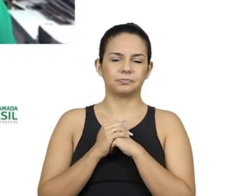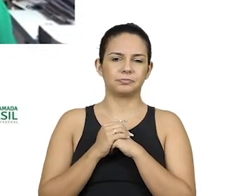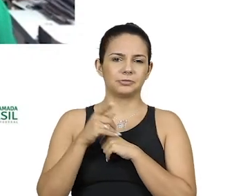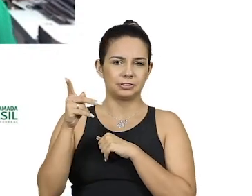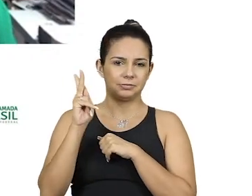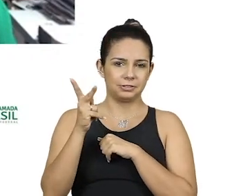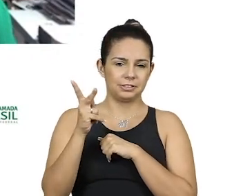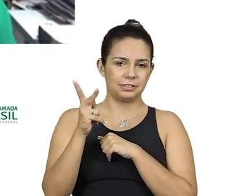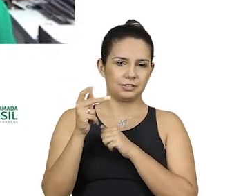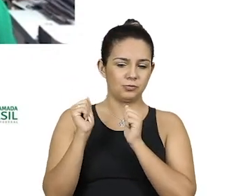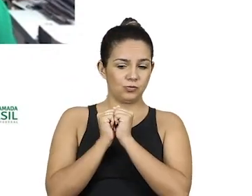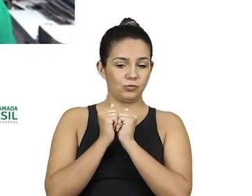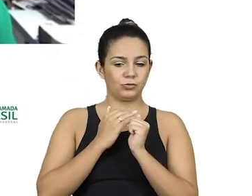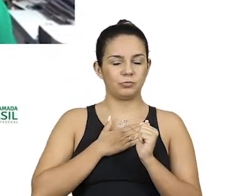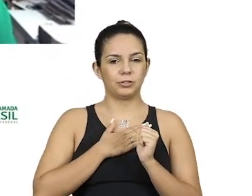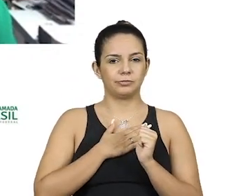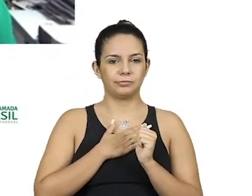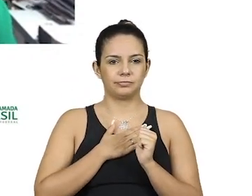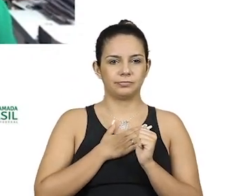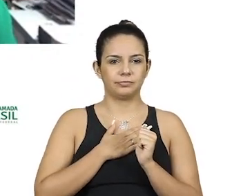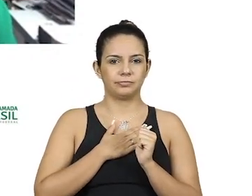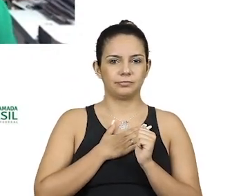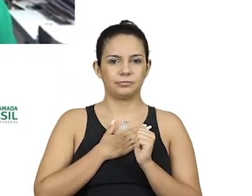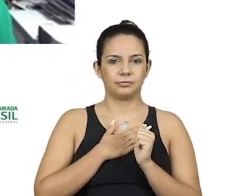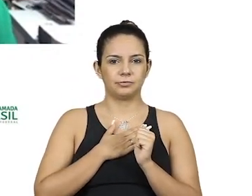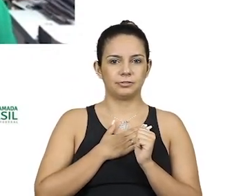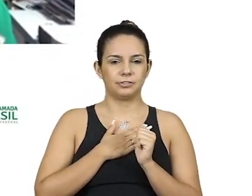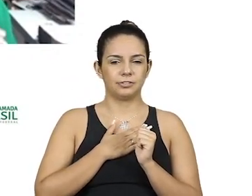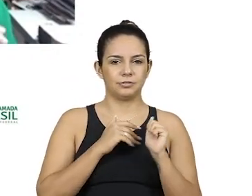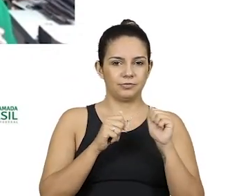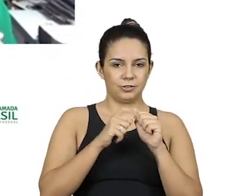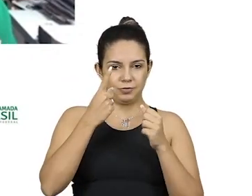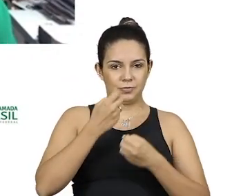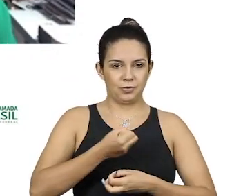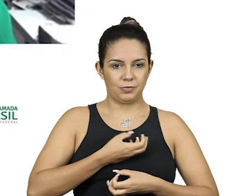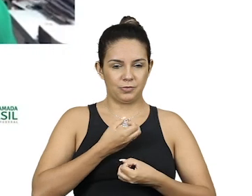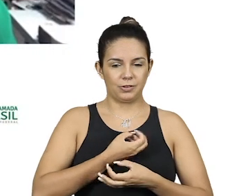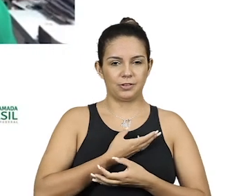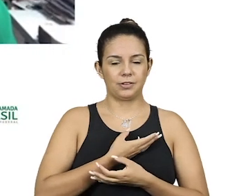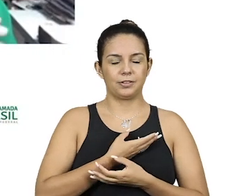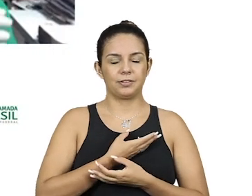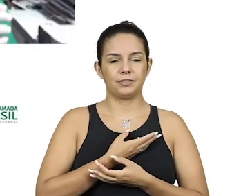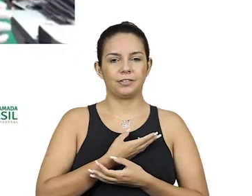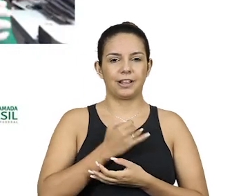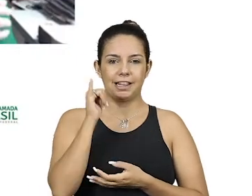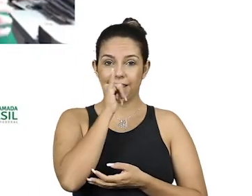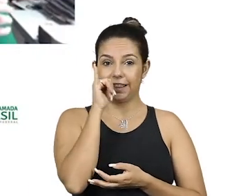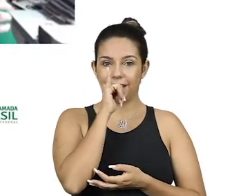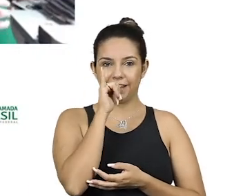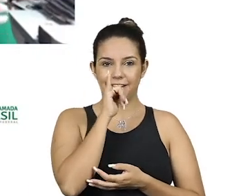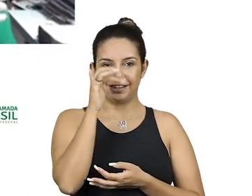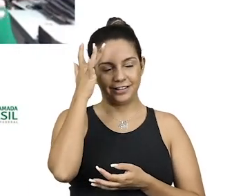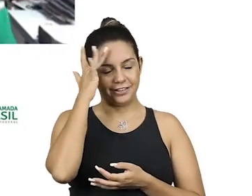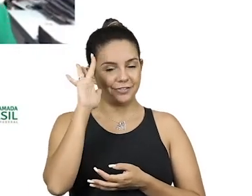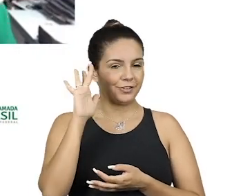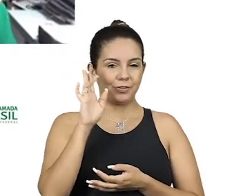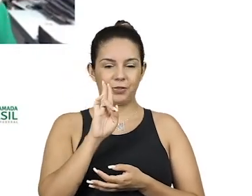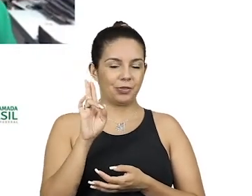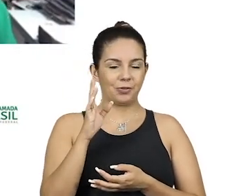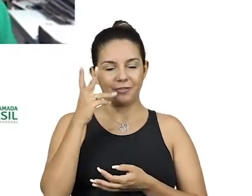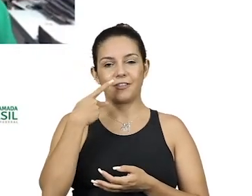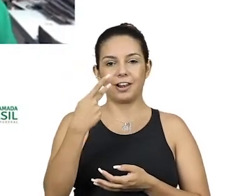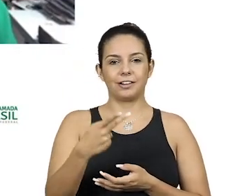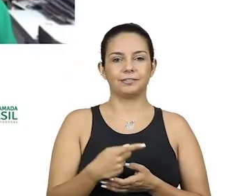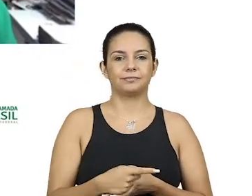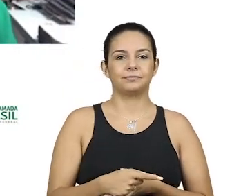Ela está sempre ao meu lado. Eu fiz um poema, mas é em italiano, eu não sei de cor,